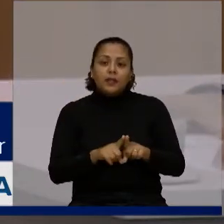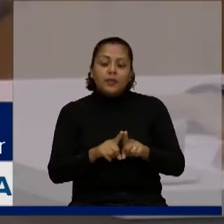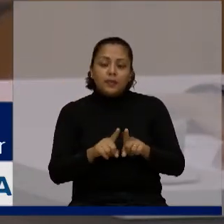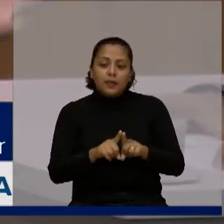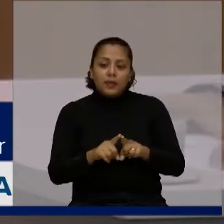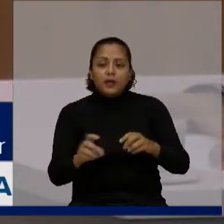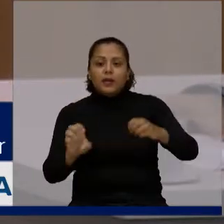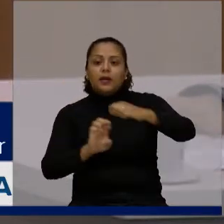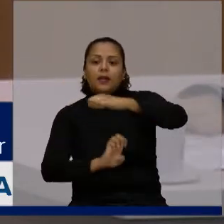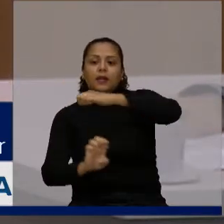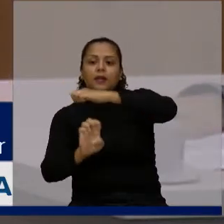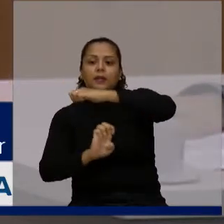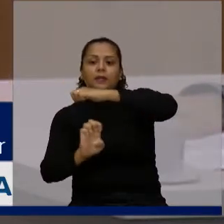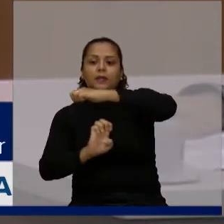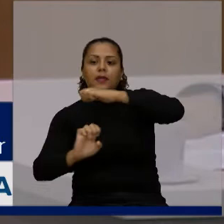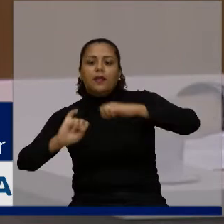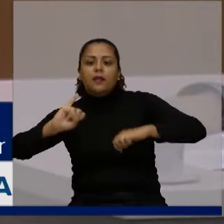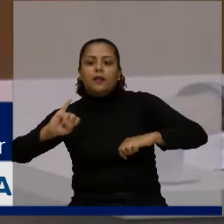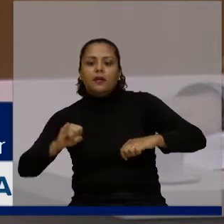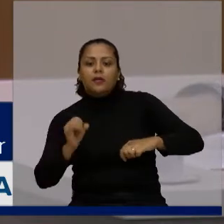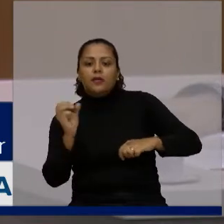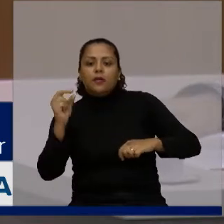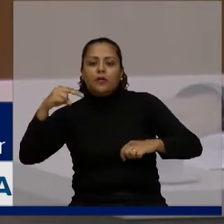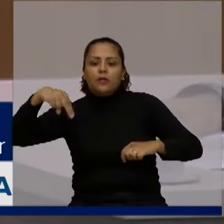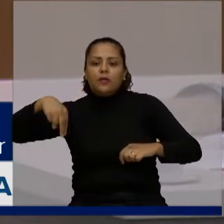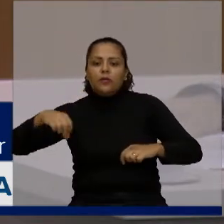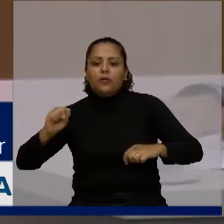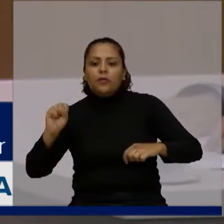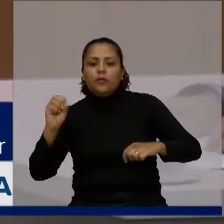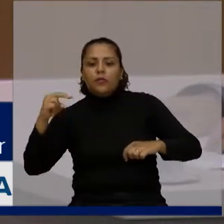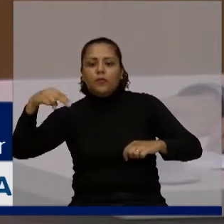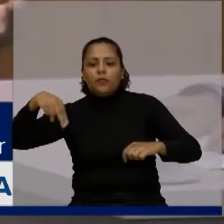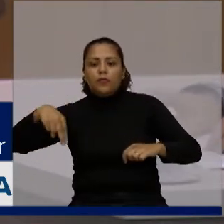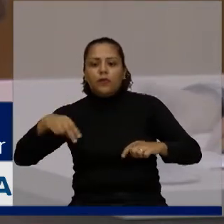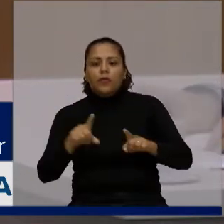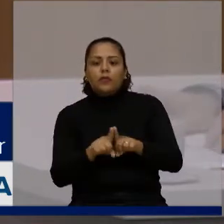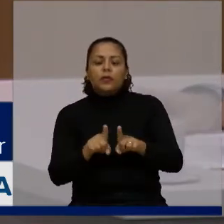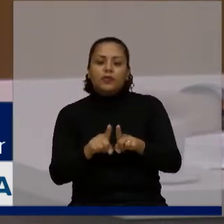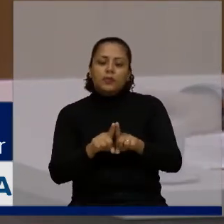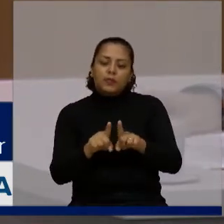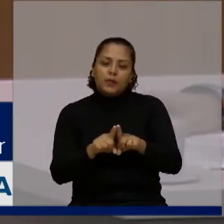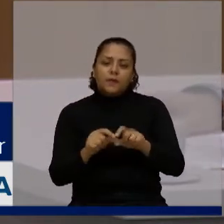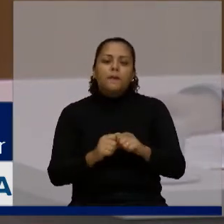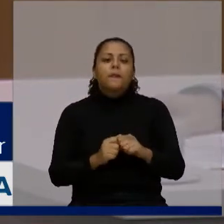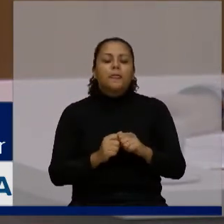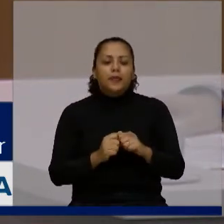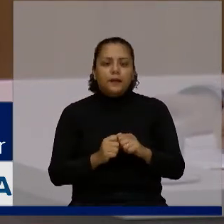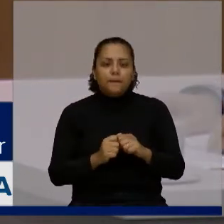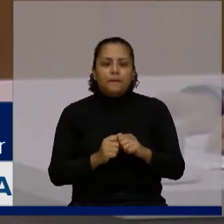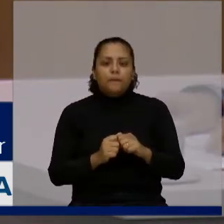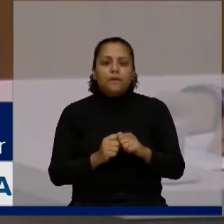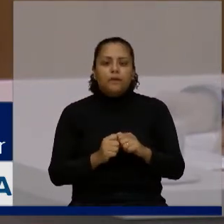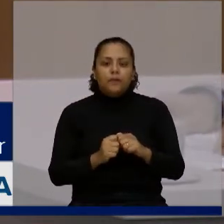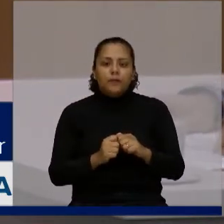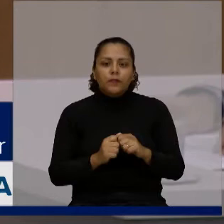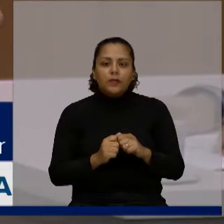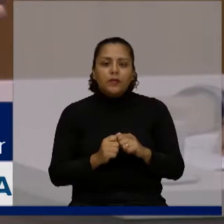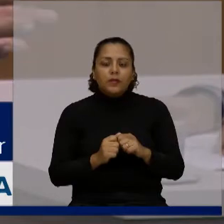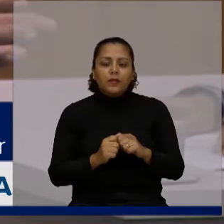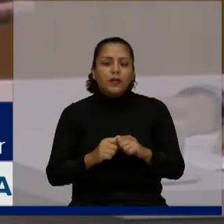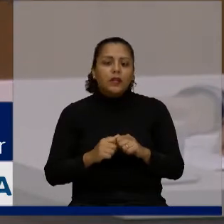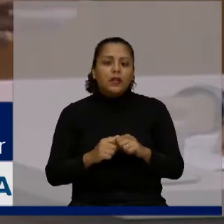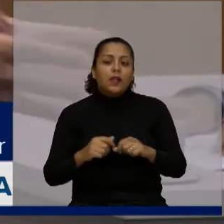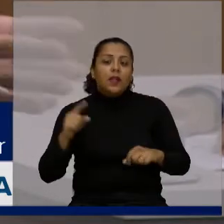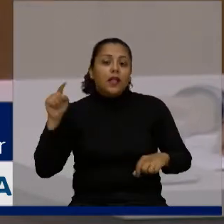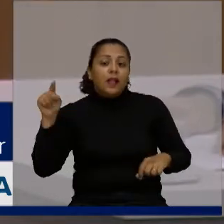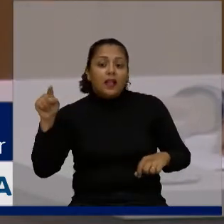na Vanguarda. Olha para você ver, uma referência, um exemplo de empresa que está fazendo